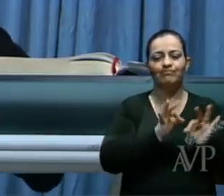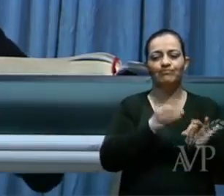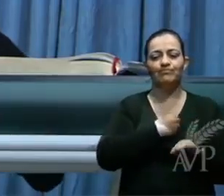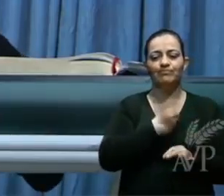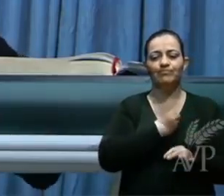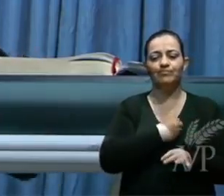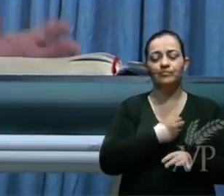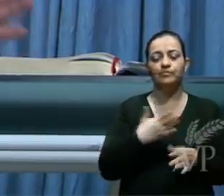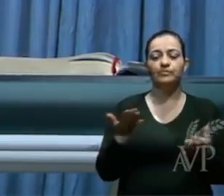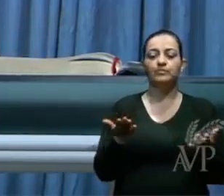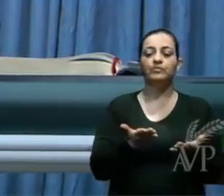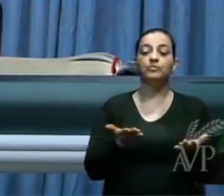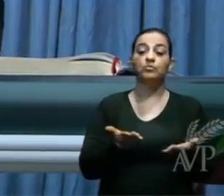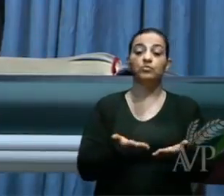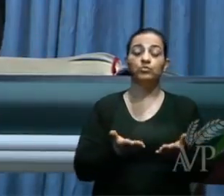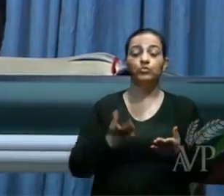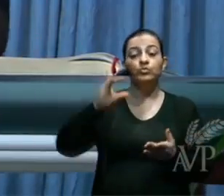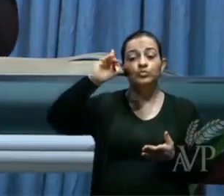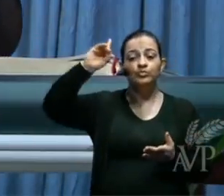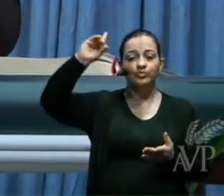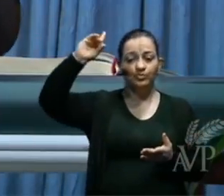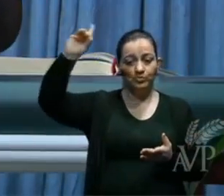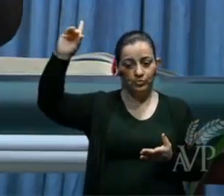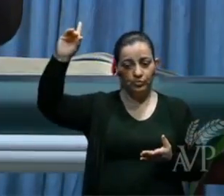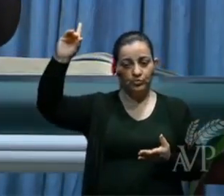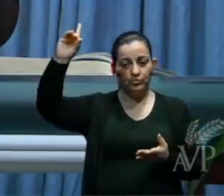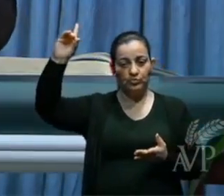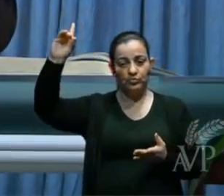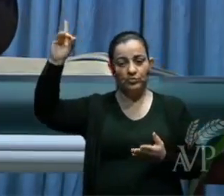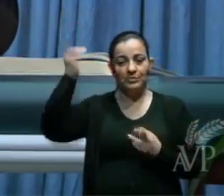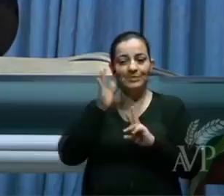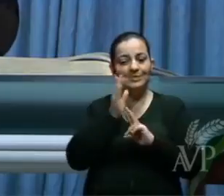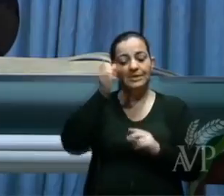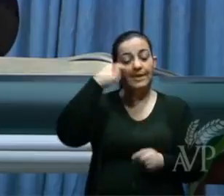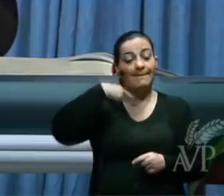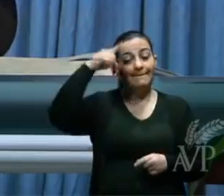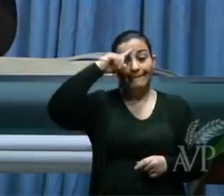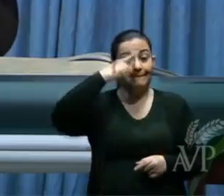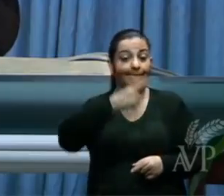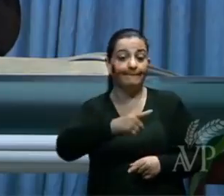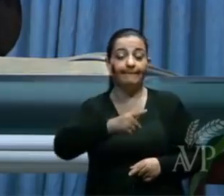agora deus enviou seu homem para